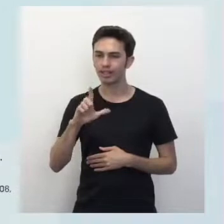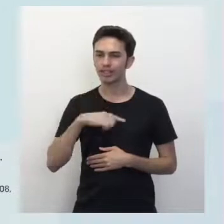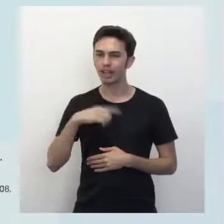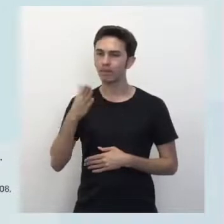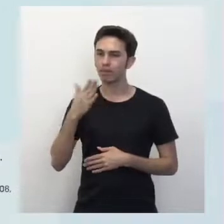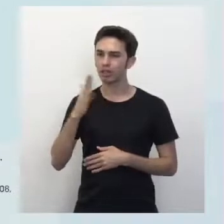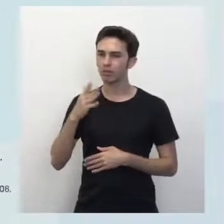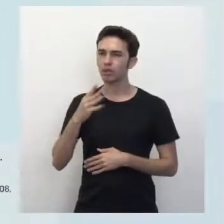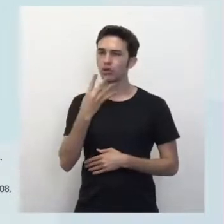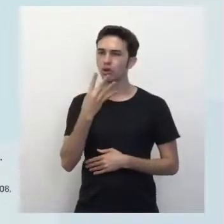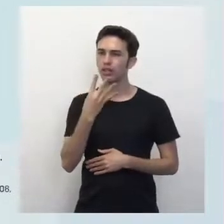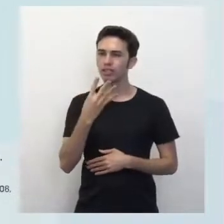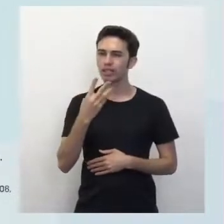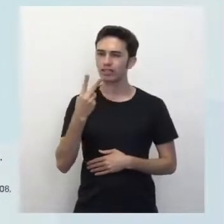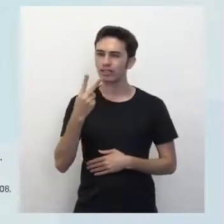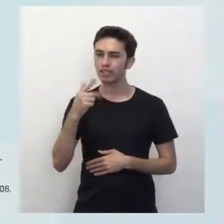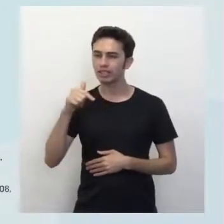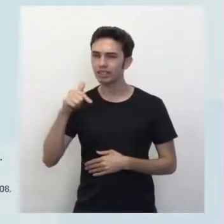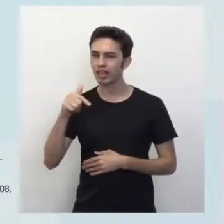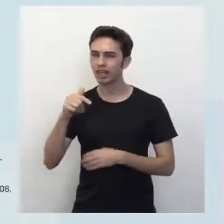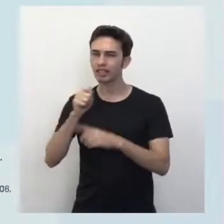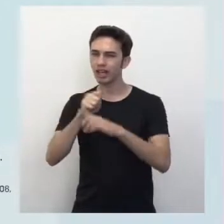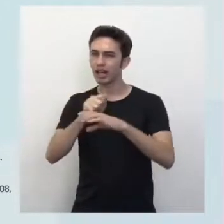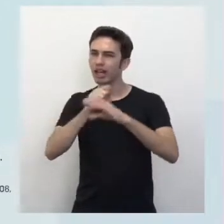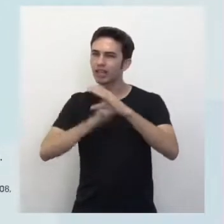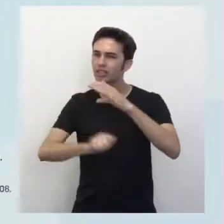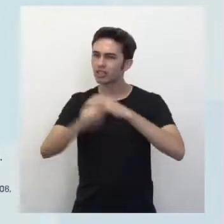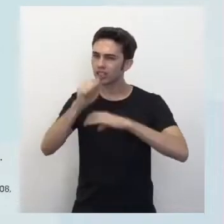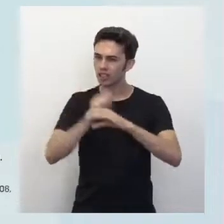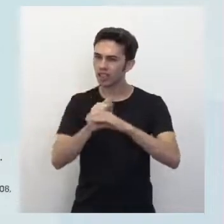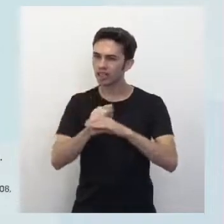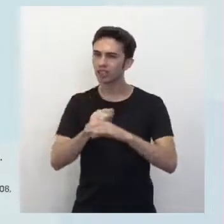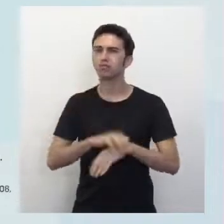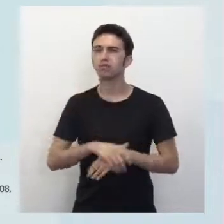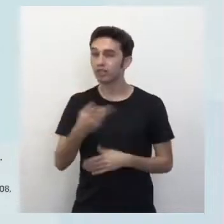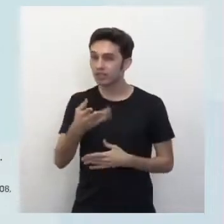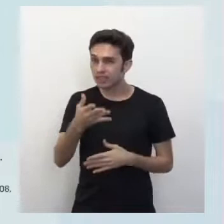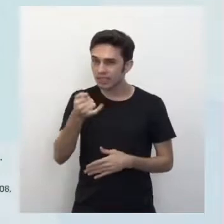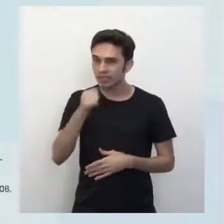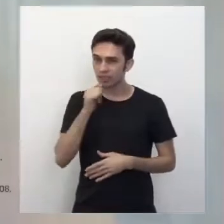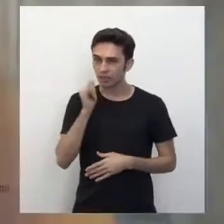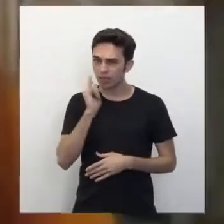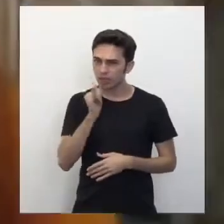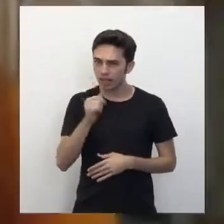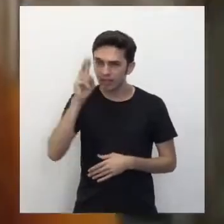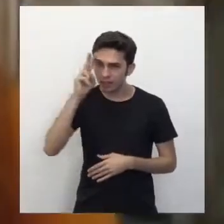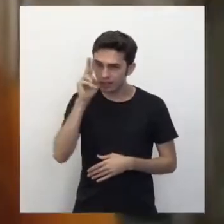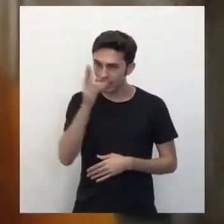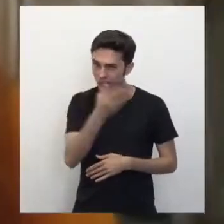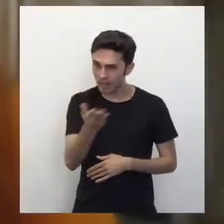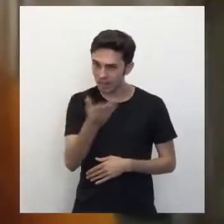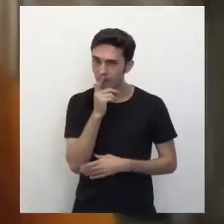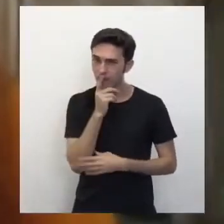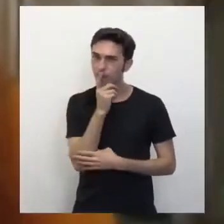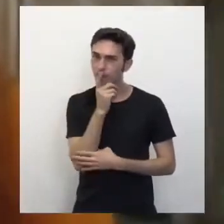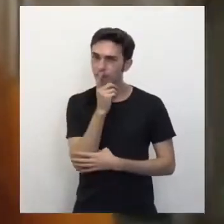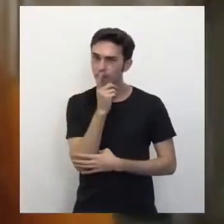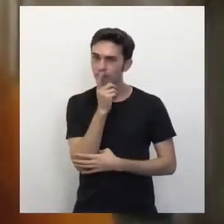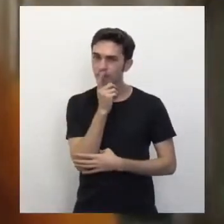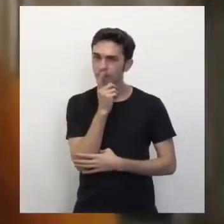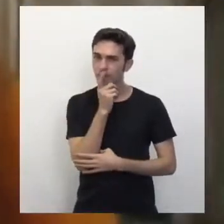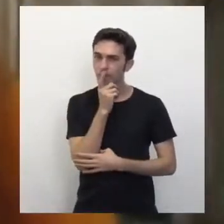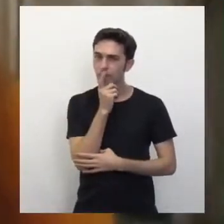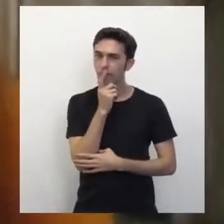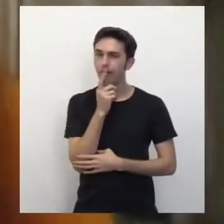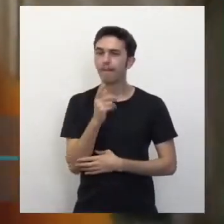o Édipo Rei, para quem está lembrado dessa narrativa, o que